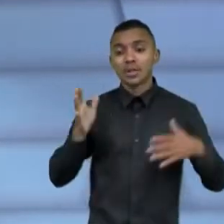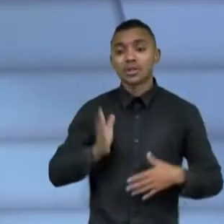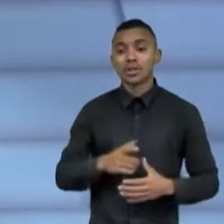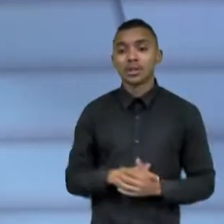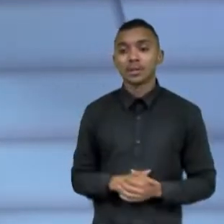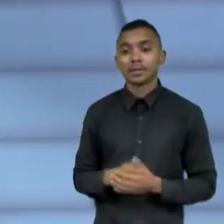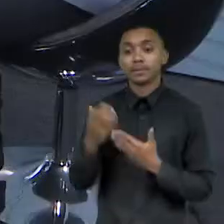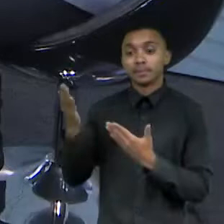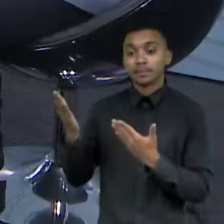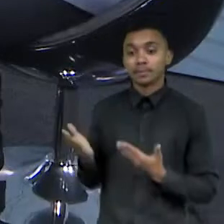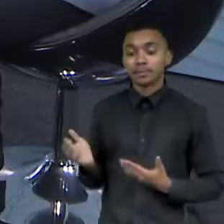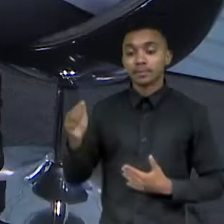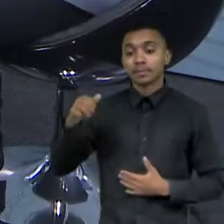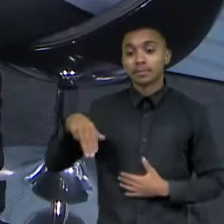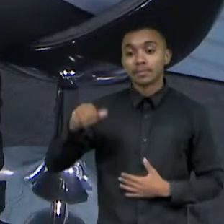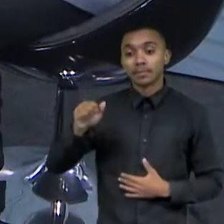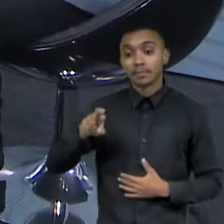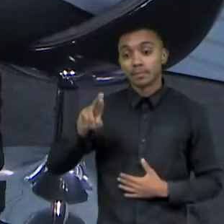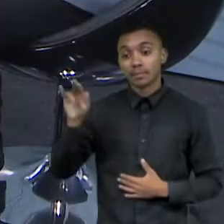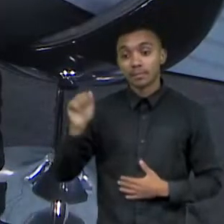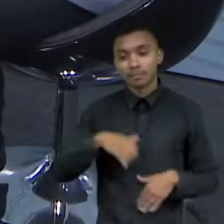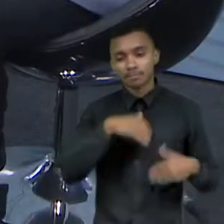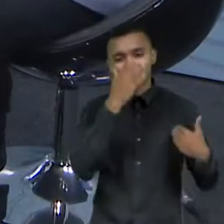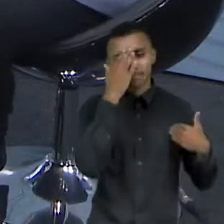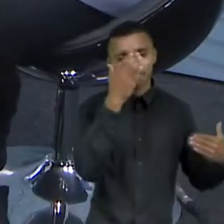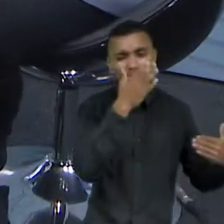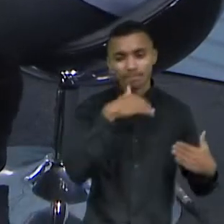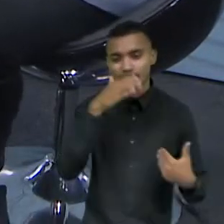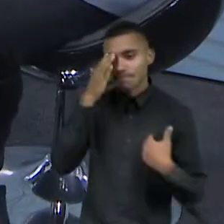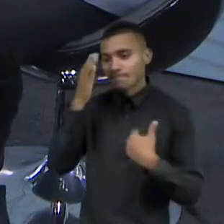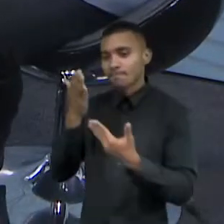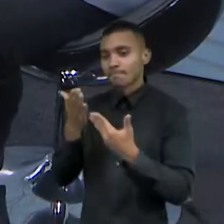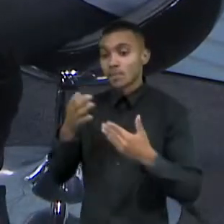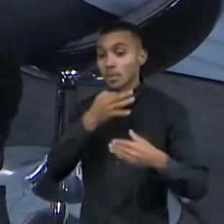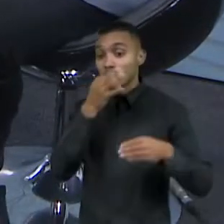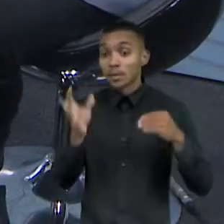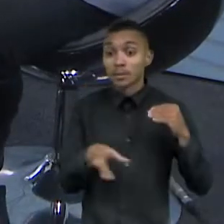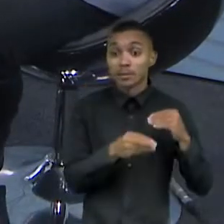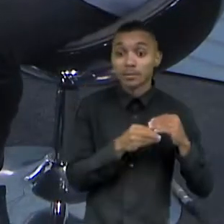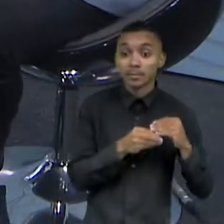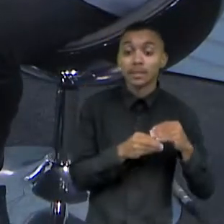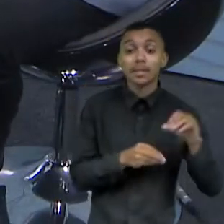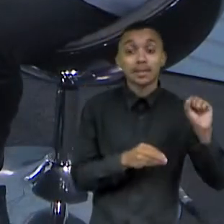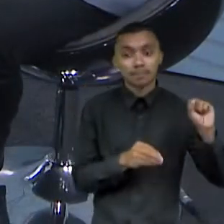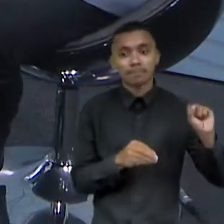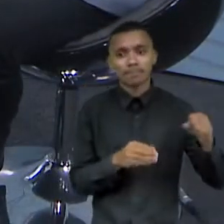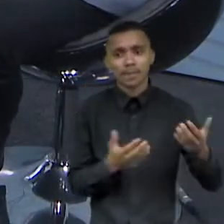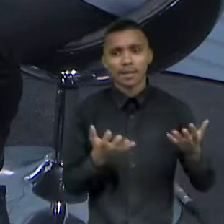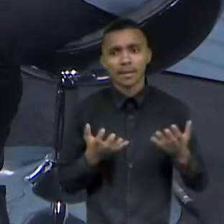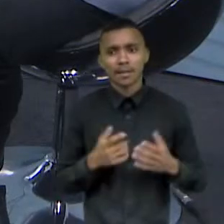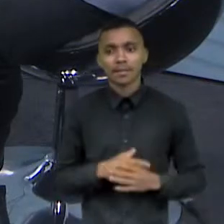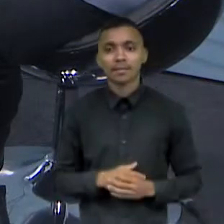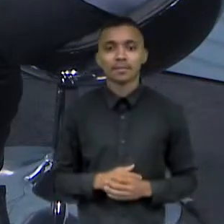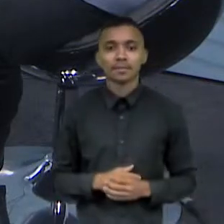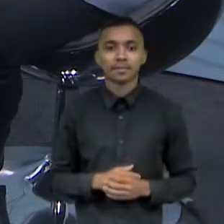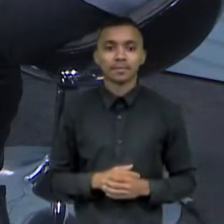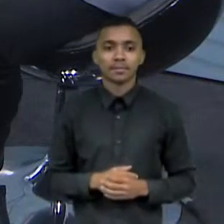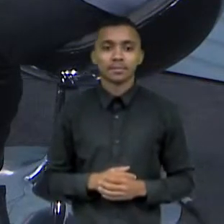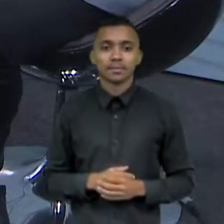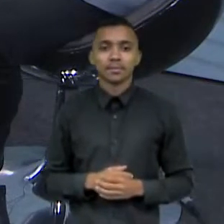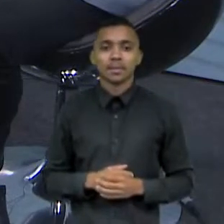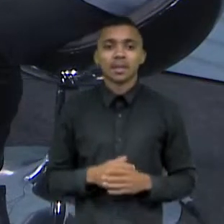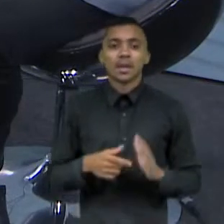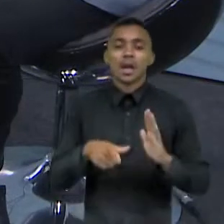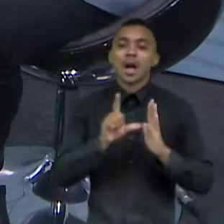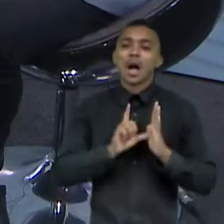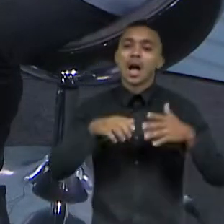de Lourdes Vieira, eu queria te agradecer, e agradecer também ao Miguel. Quer acrescentar mais alguma coisa, Miguel? Quero. Você falou um pouco dos eixos, né? Eu